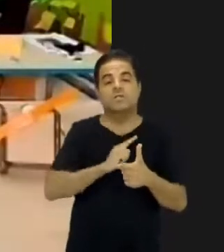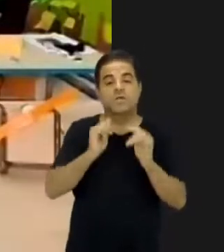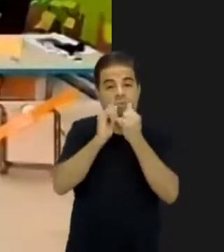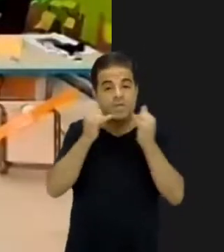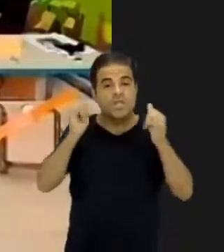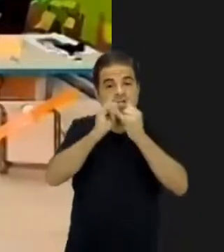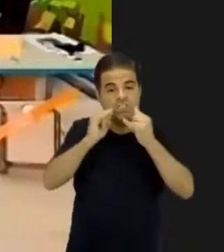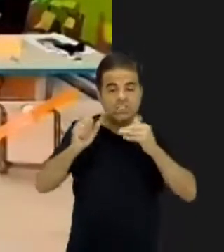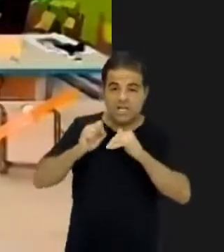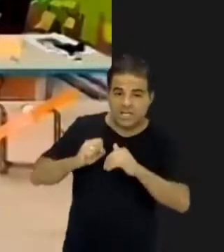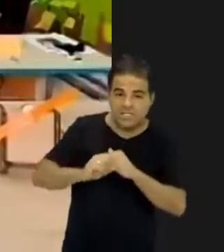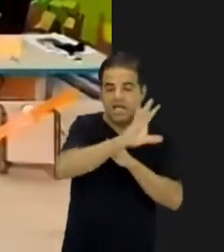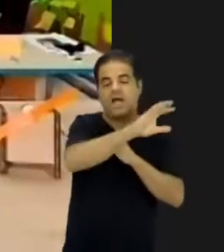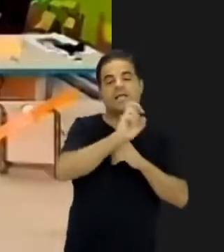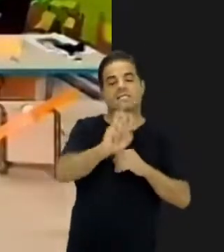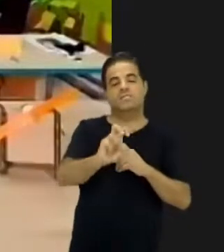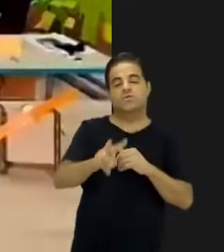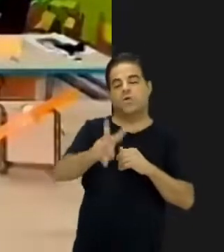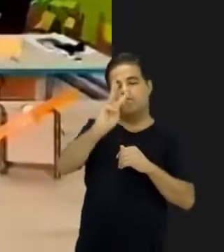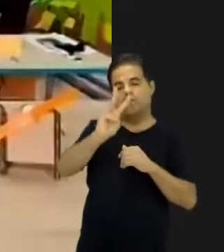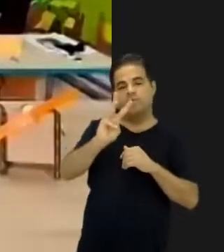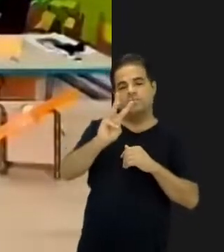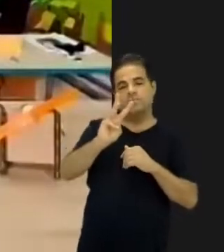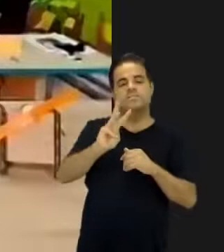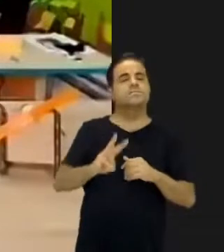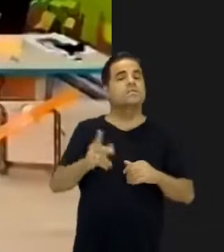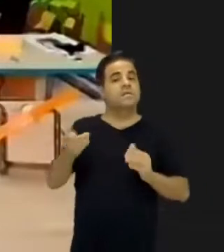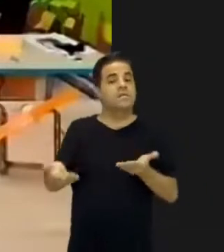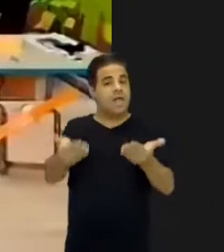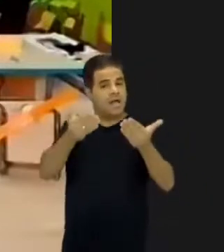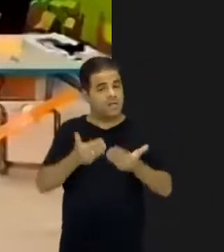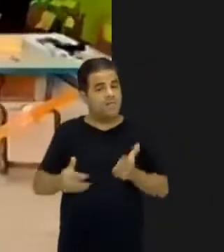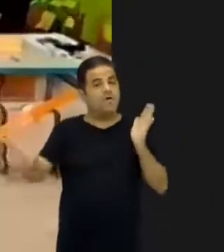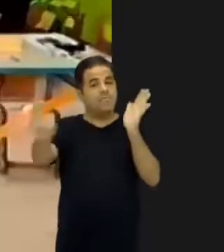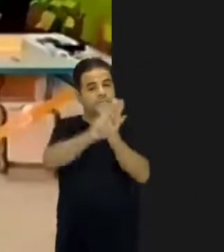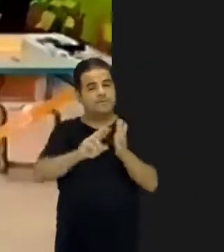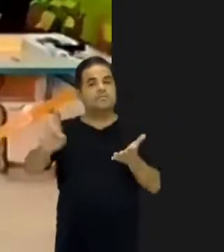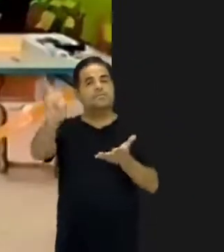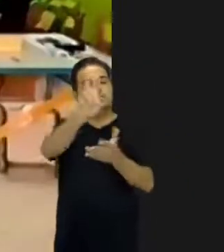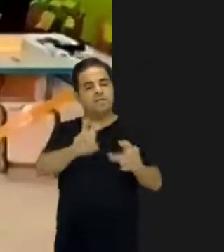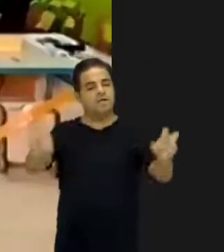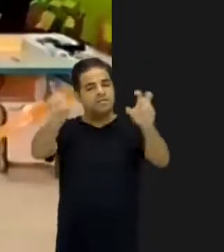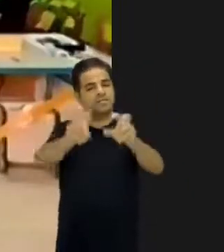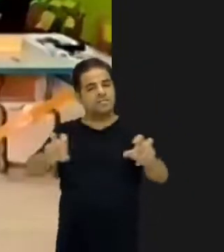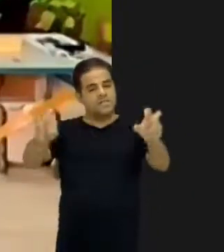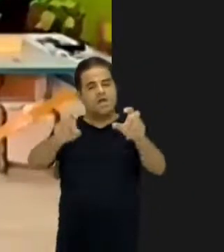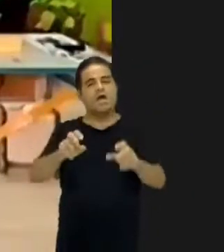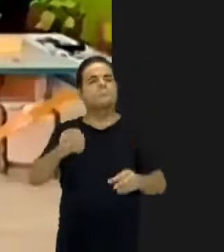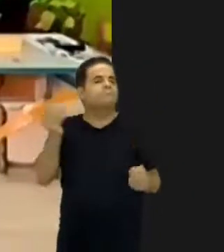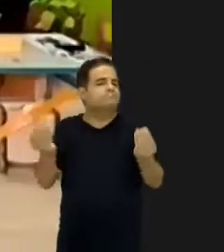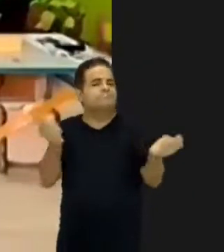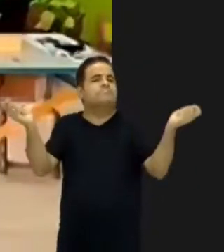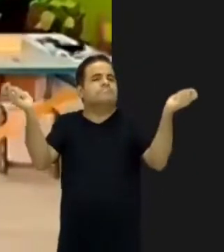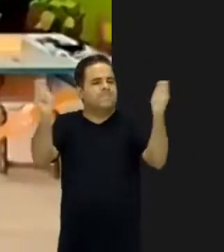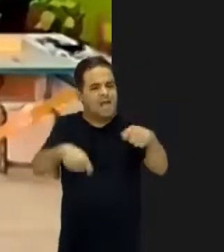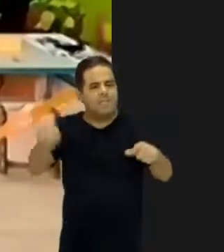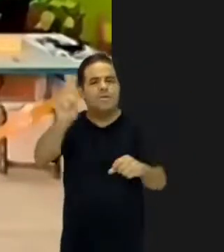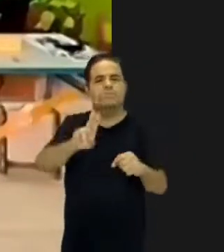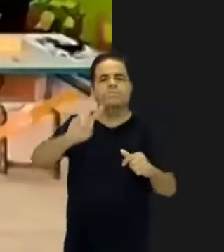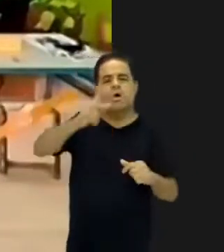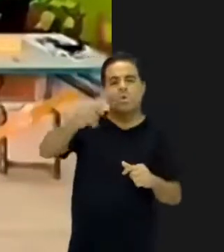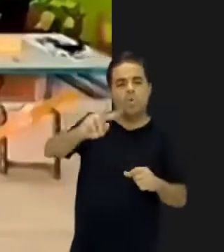que ele sai aqui que é de 5 volts. E do lado de cá eu vou representar o digital. Então vamos ver quando que nós podemos utilizar um ou